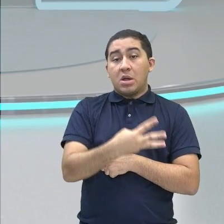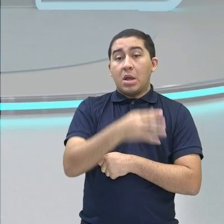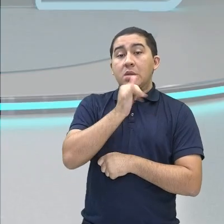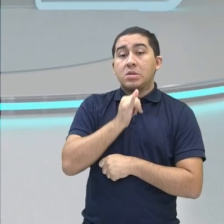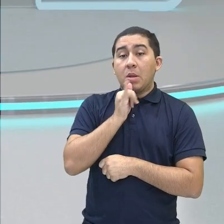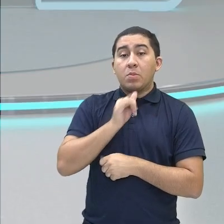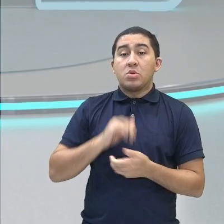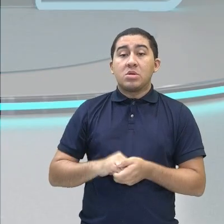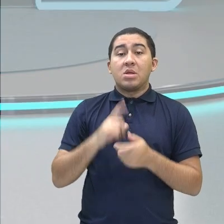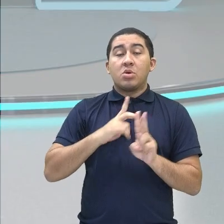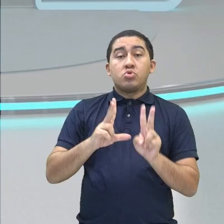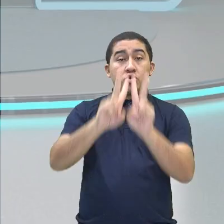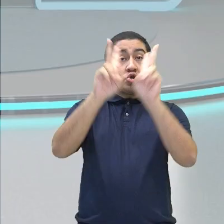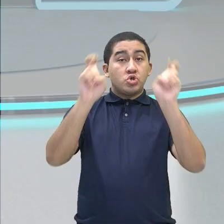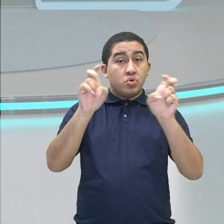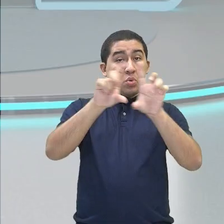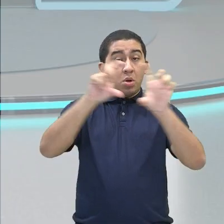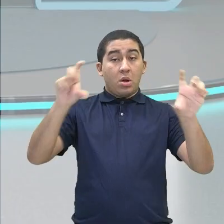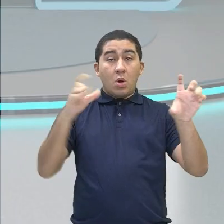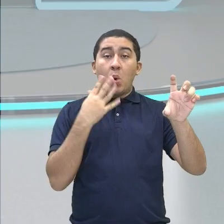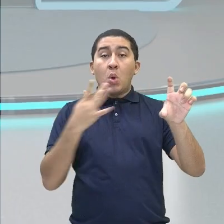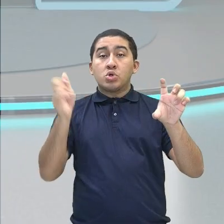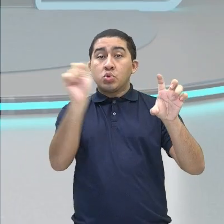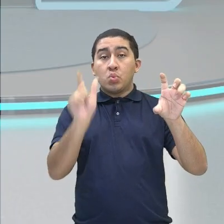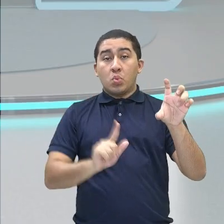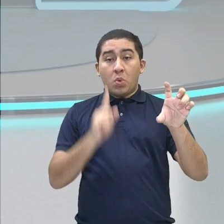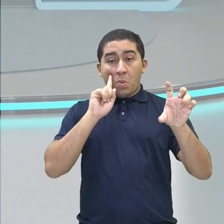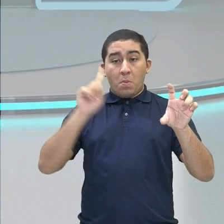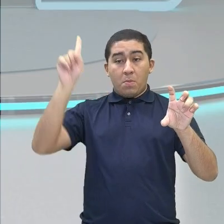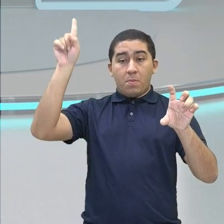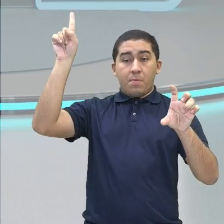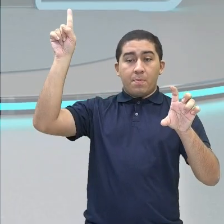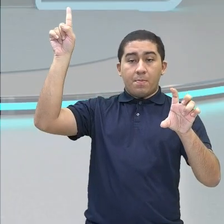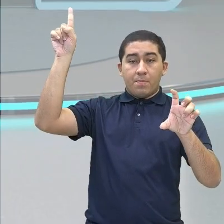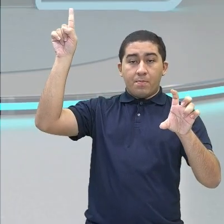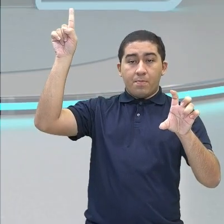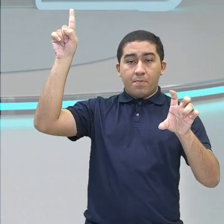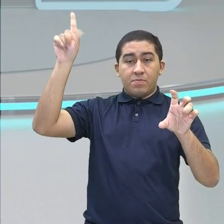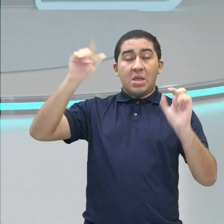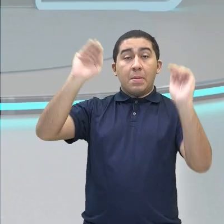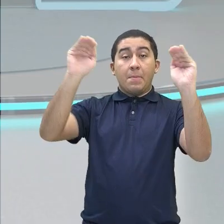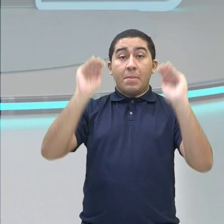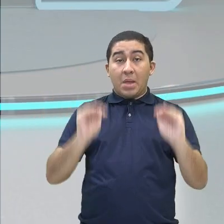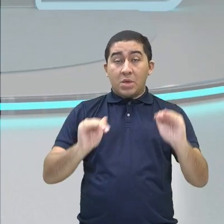título lá, Panorama da Educação no Brasil, ensino fundamental. Aí você tem